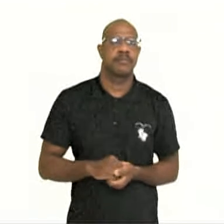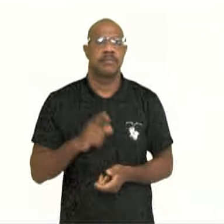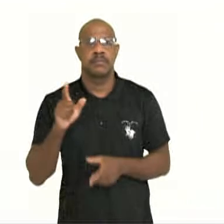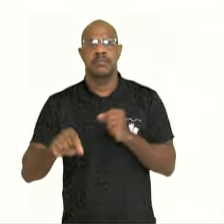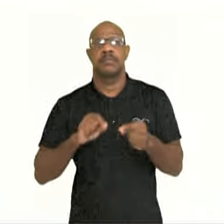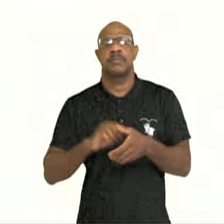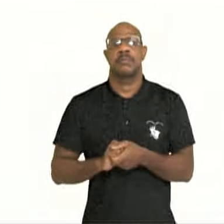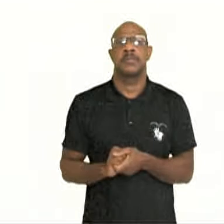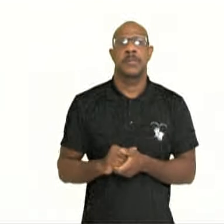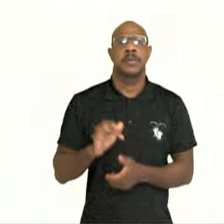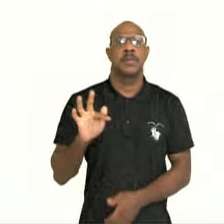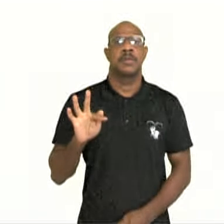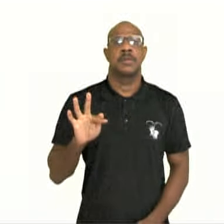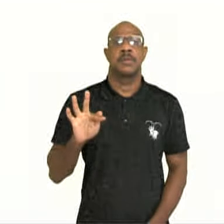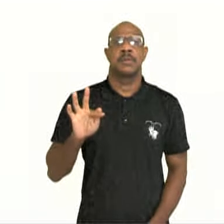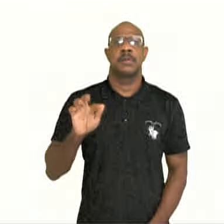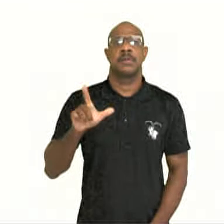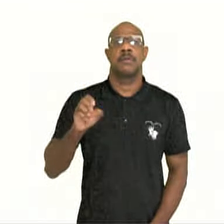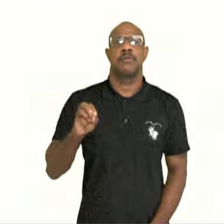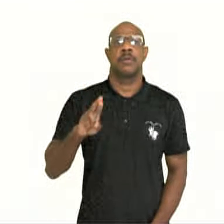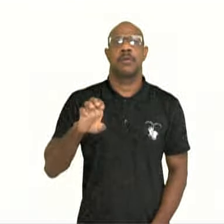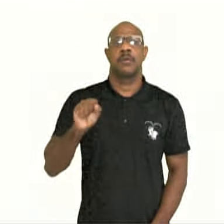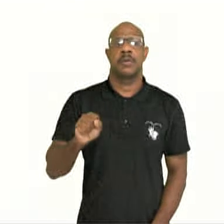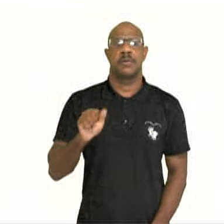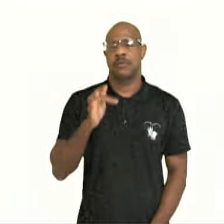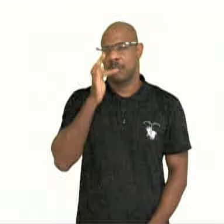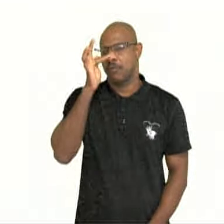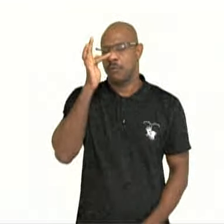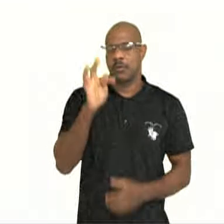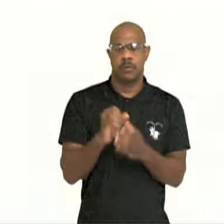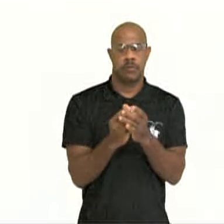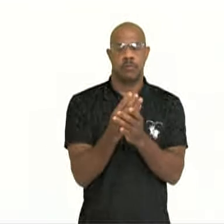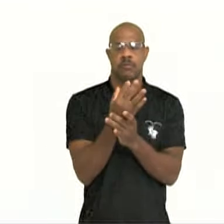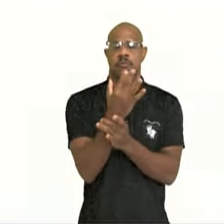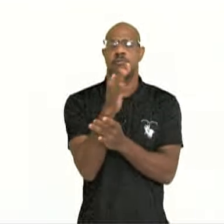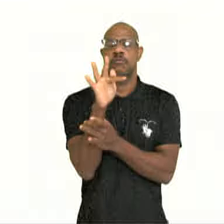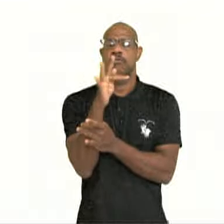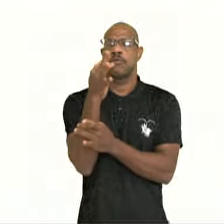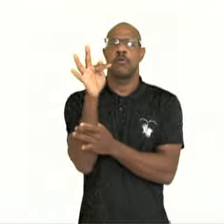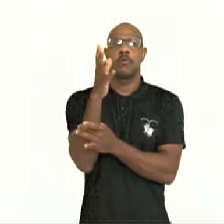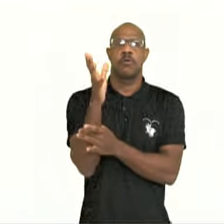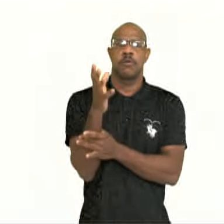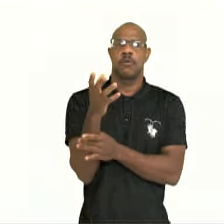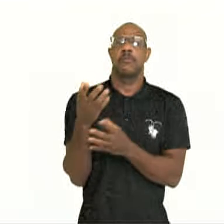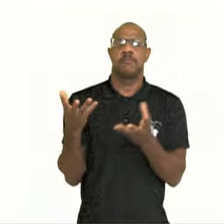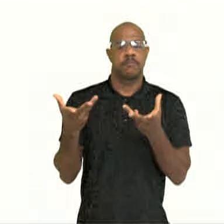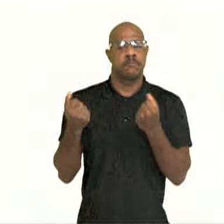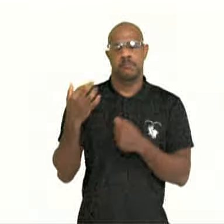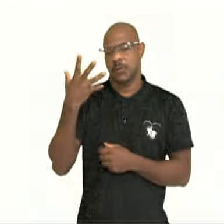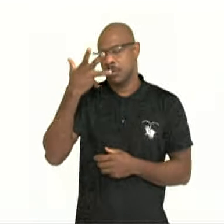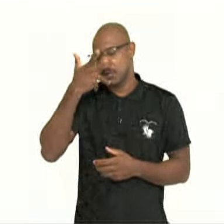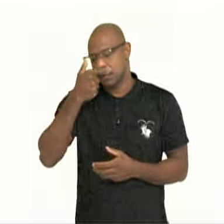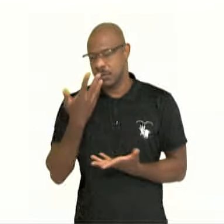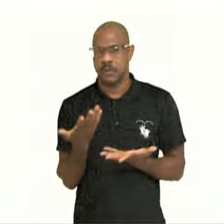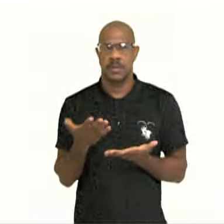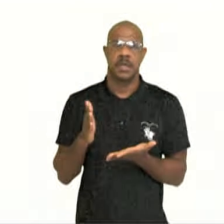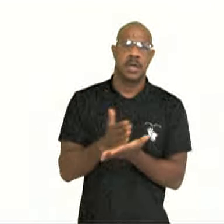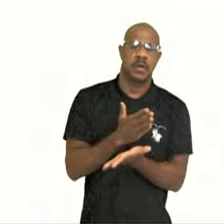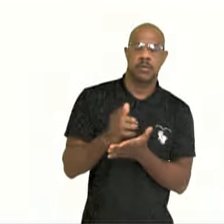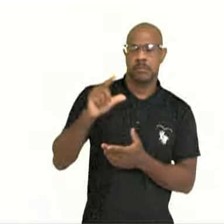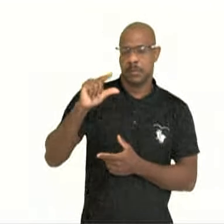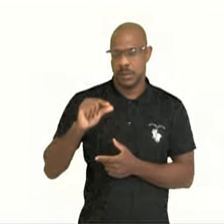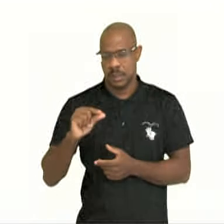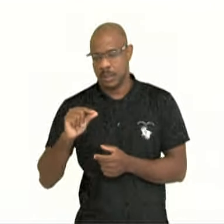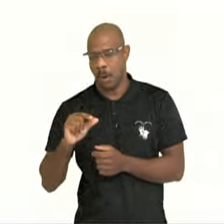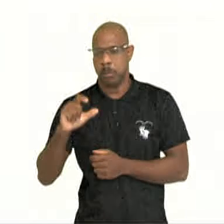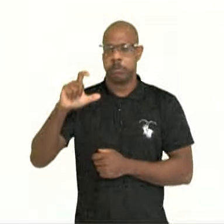as flores. Umas mais vistosas, outras mais discretas, umas grandes, outras são pequenas.